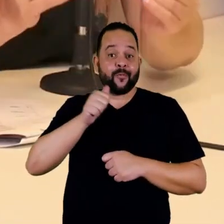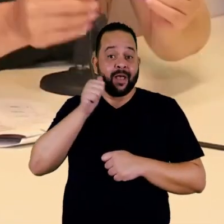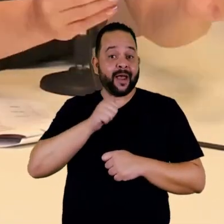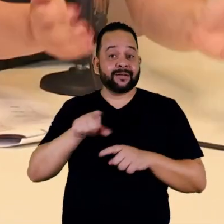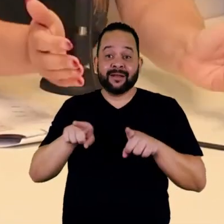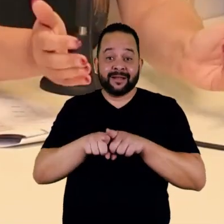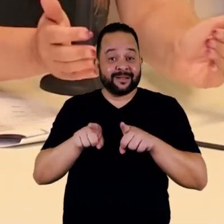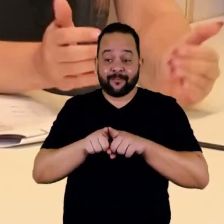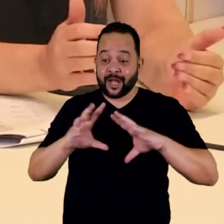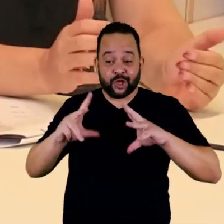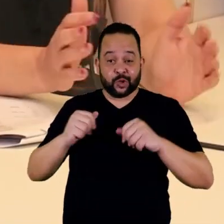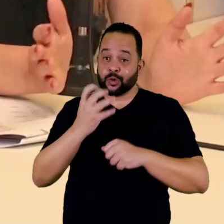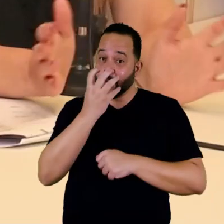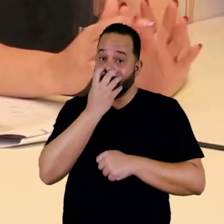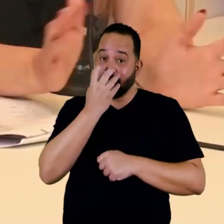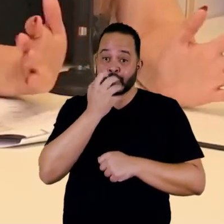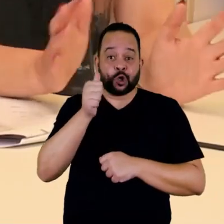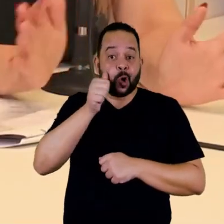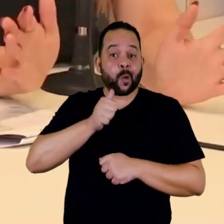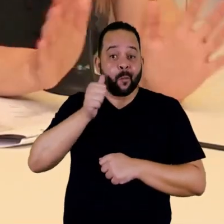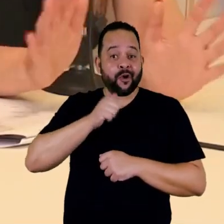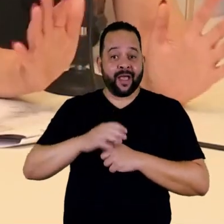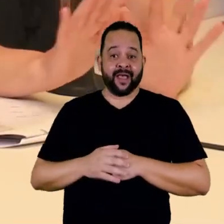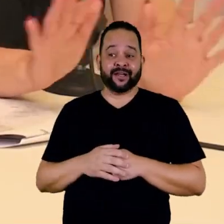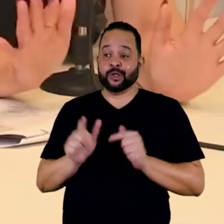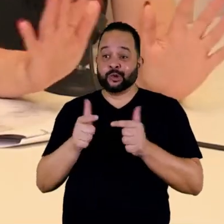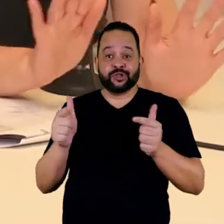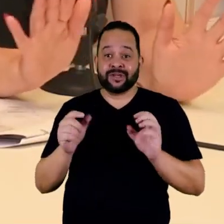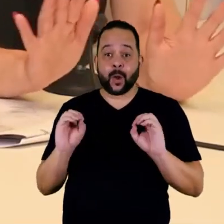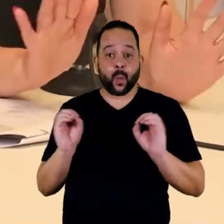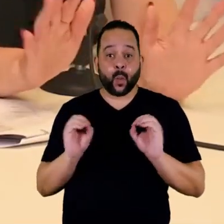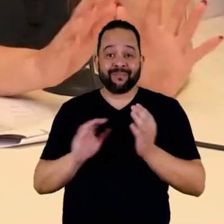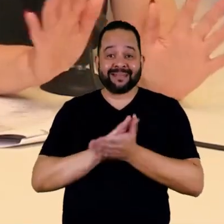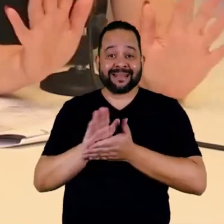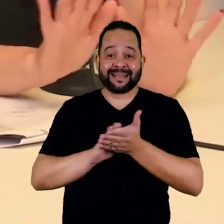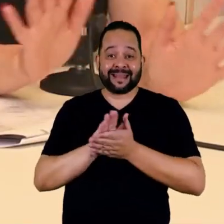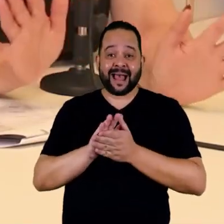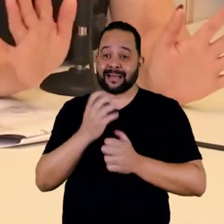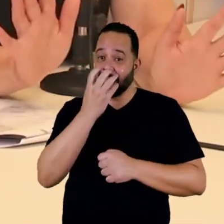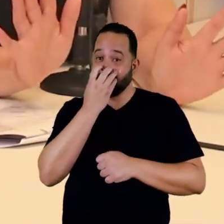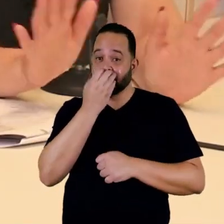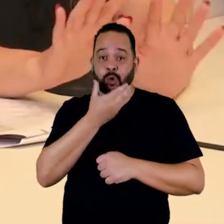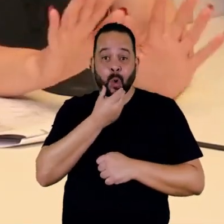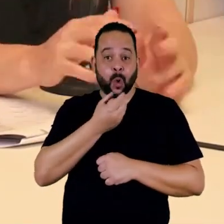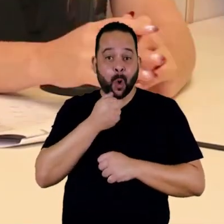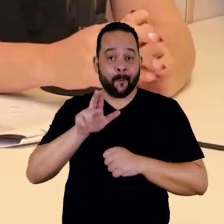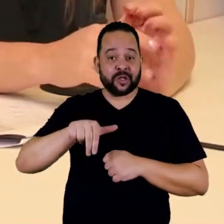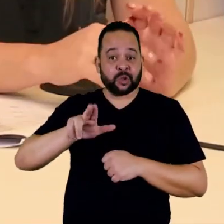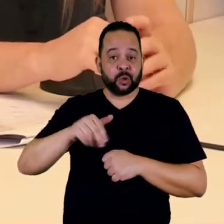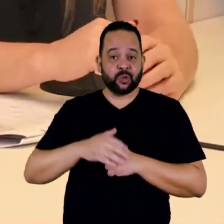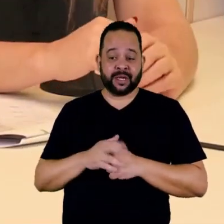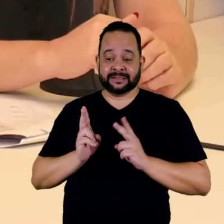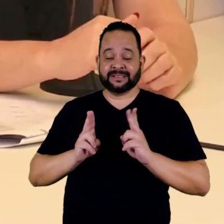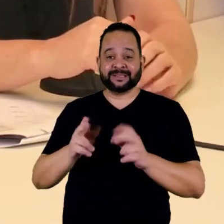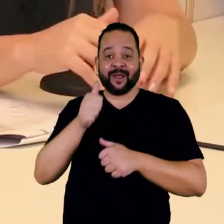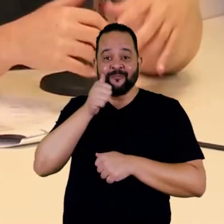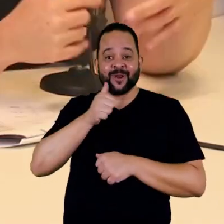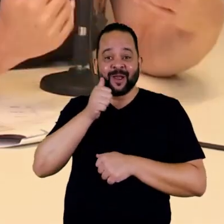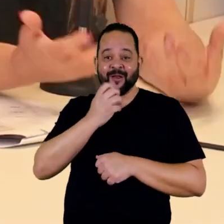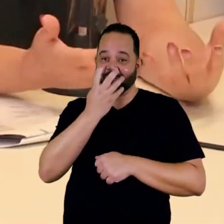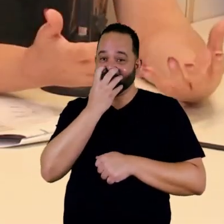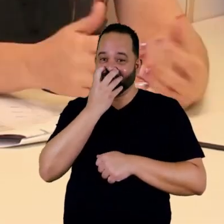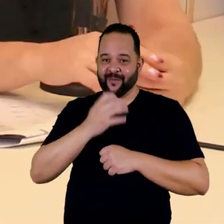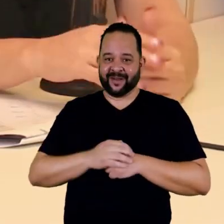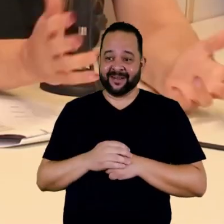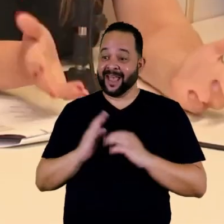os pets eram mulheres lá em casa não tinha tinha n lembro de ter tido nenhum Pet macho todo mundo fêmea então